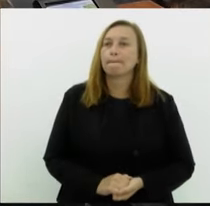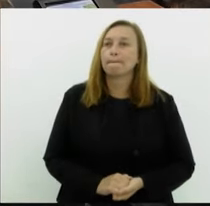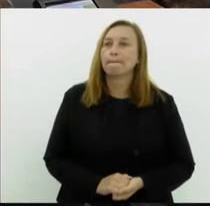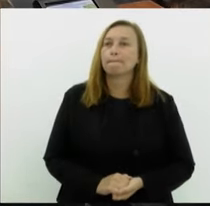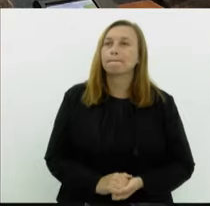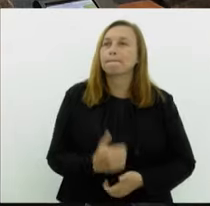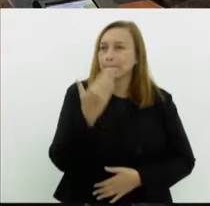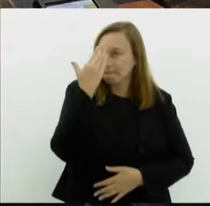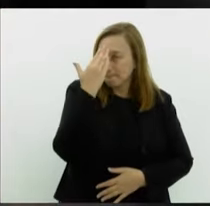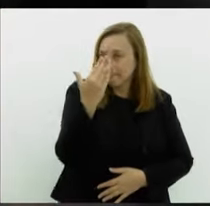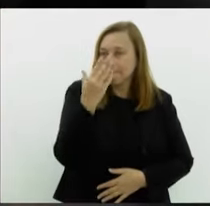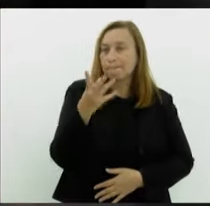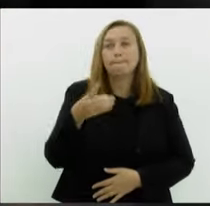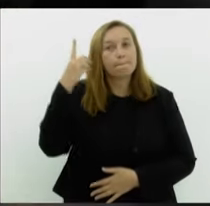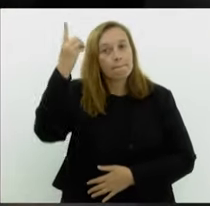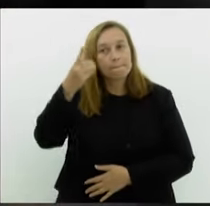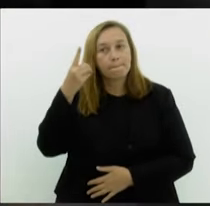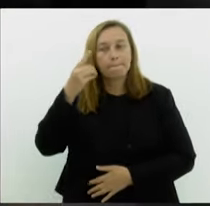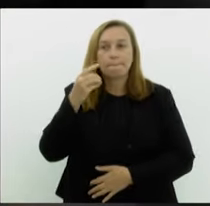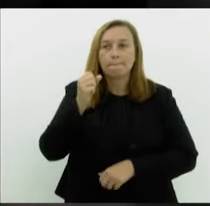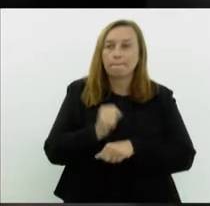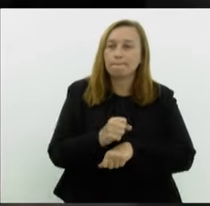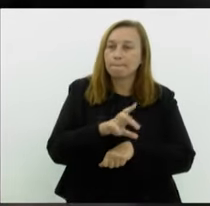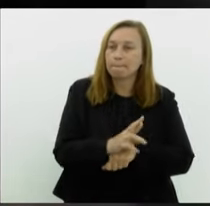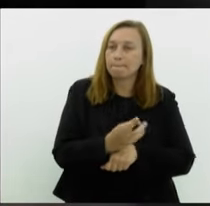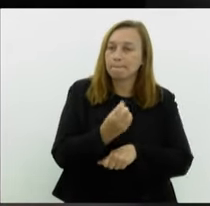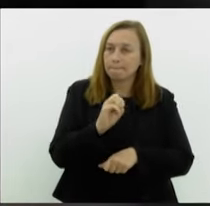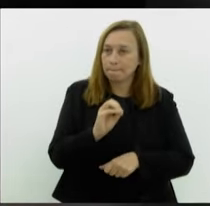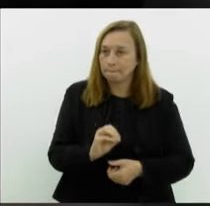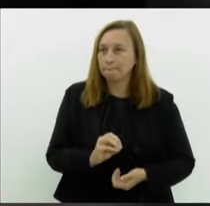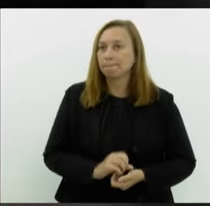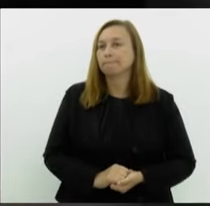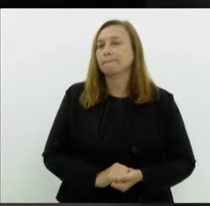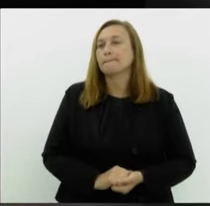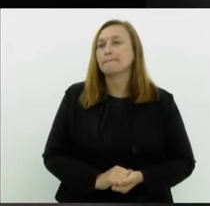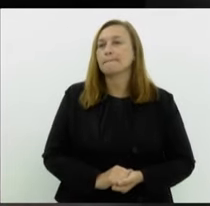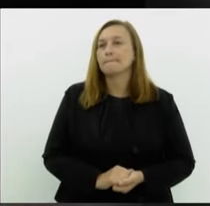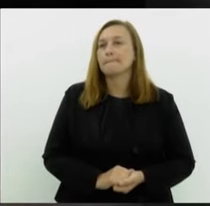Muito obrigado, deputado doutor Serginho.